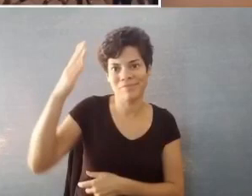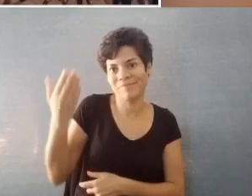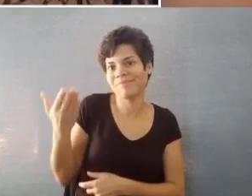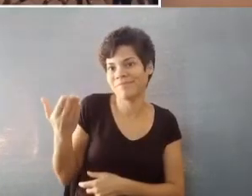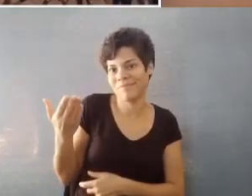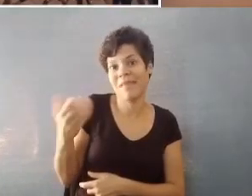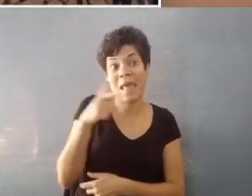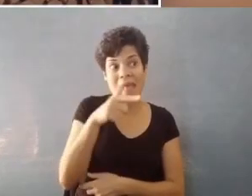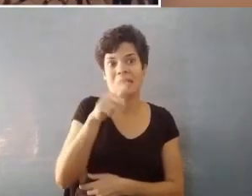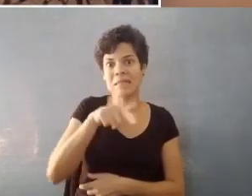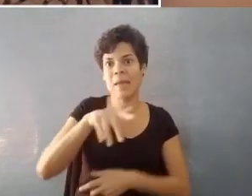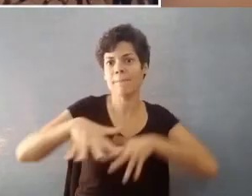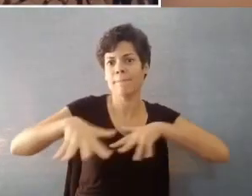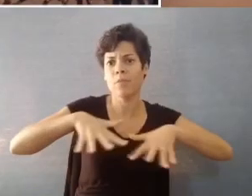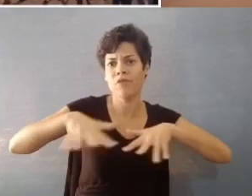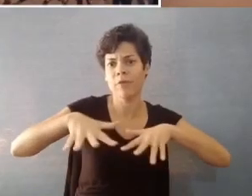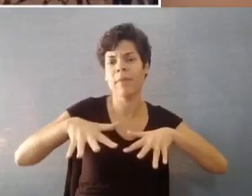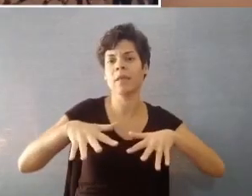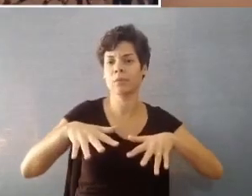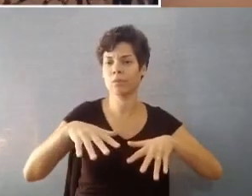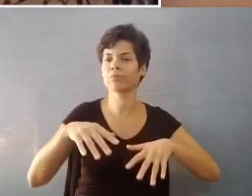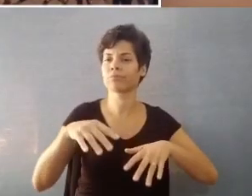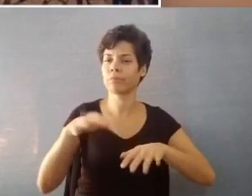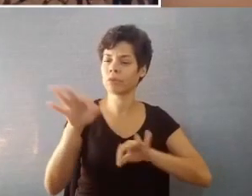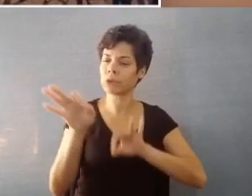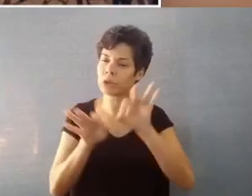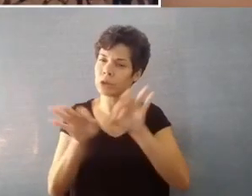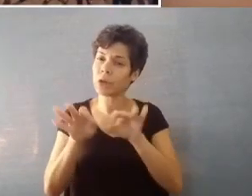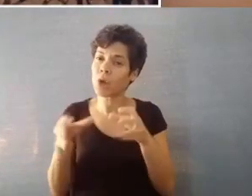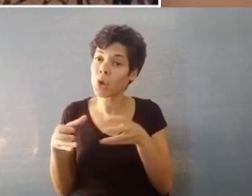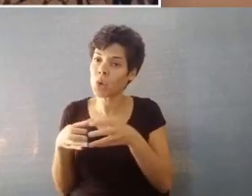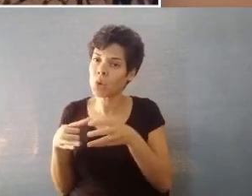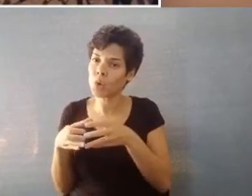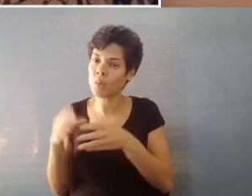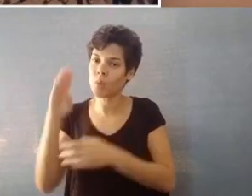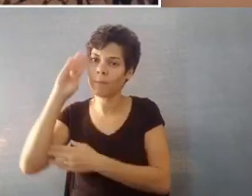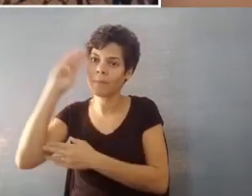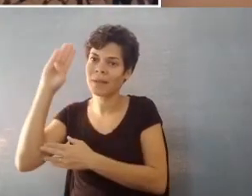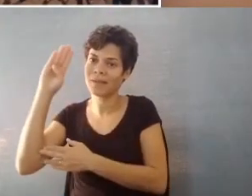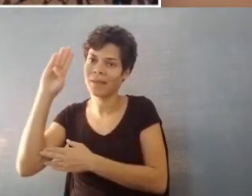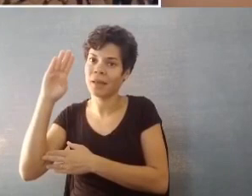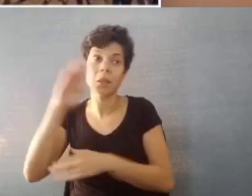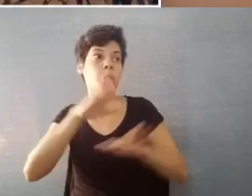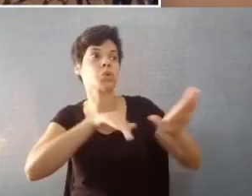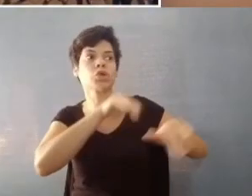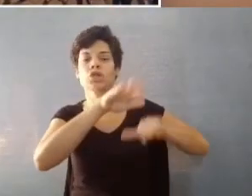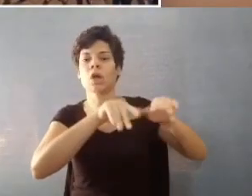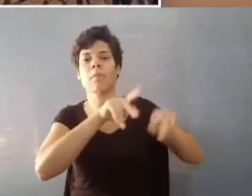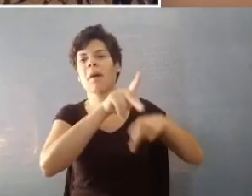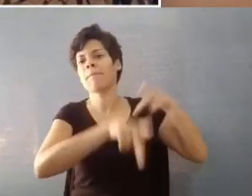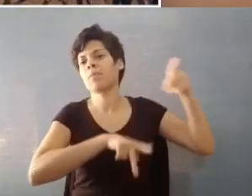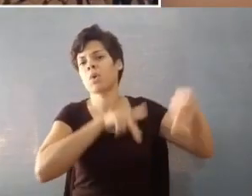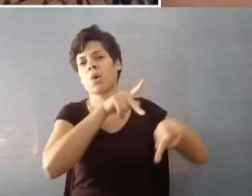movimento organizado por militares sem a participação popular.